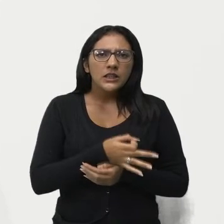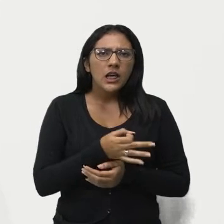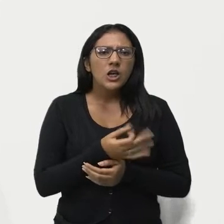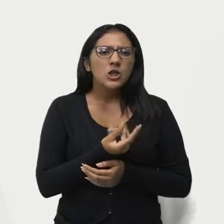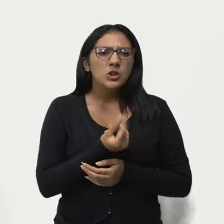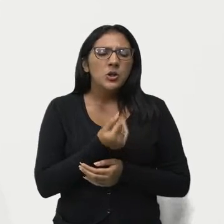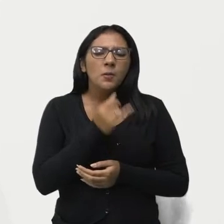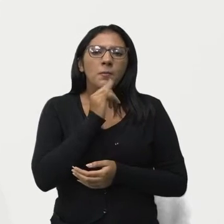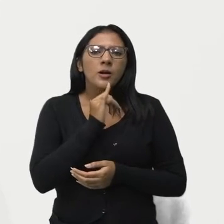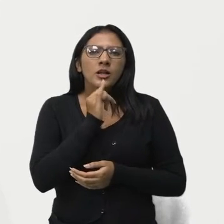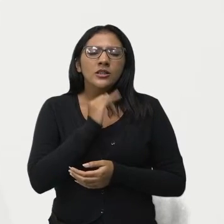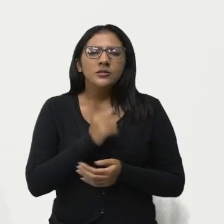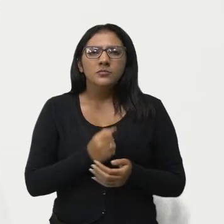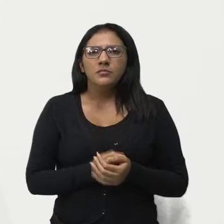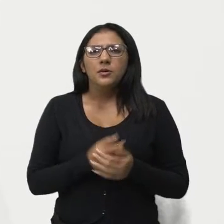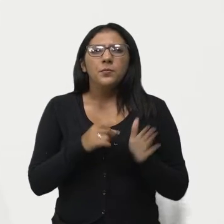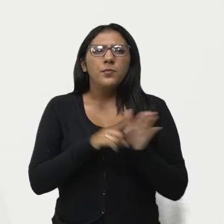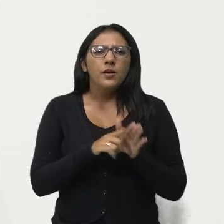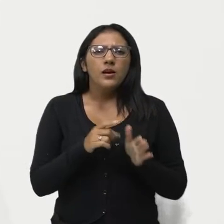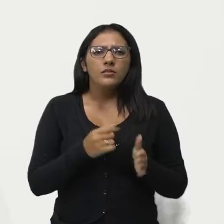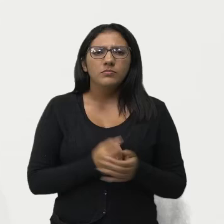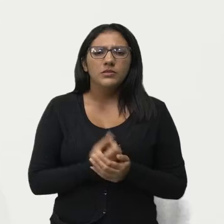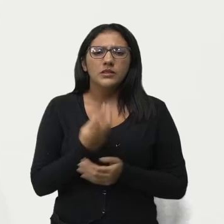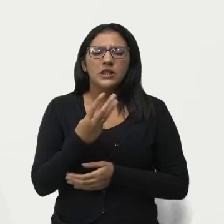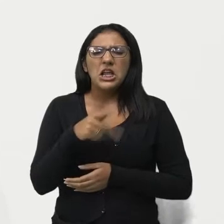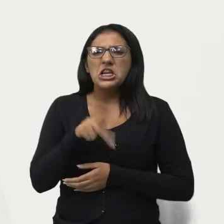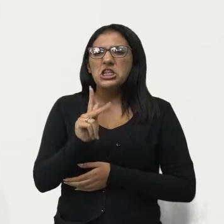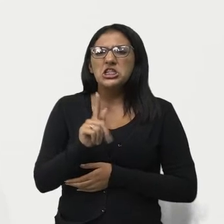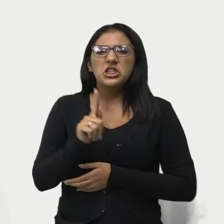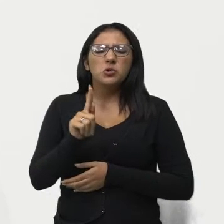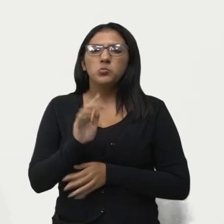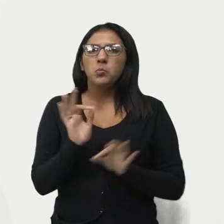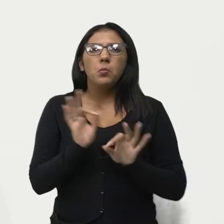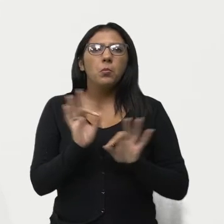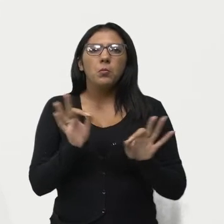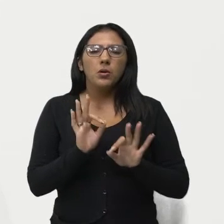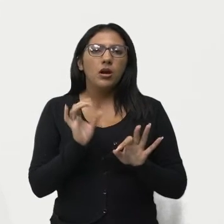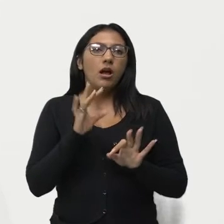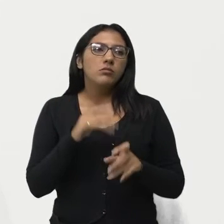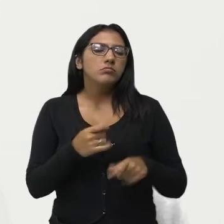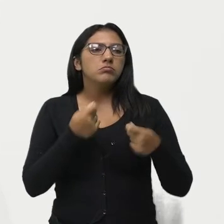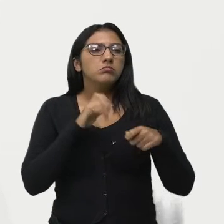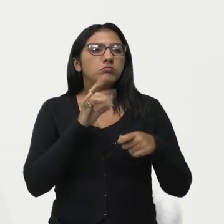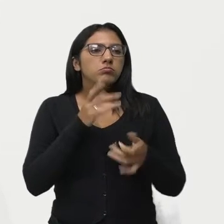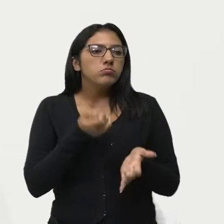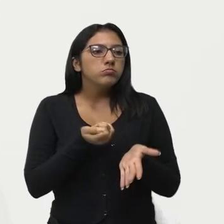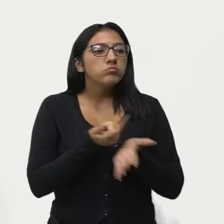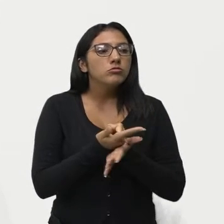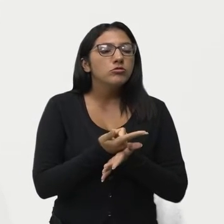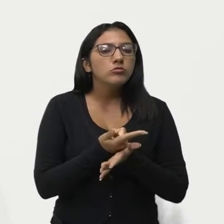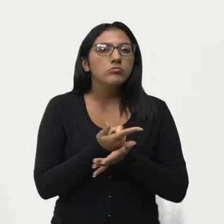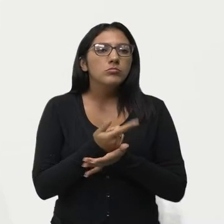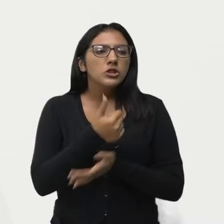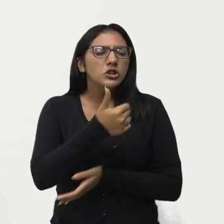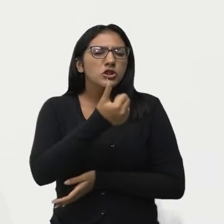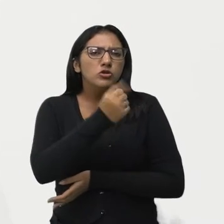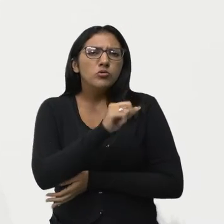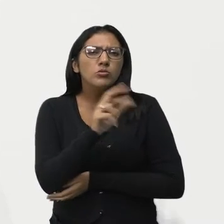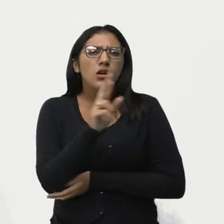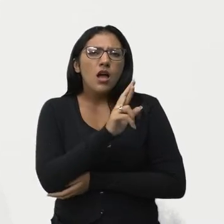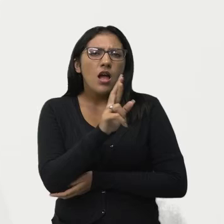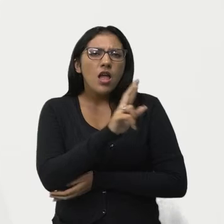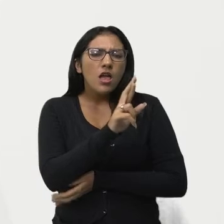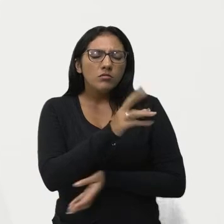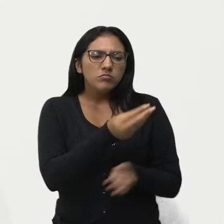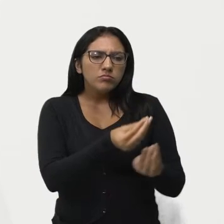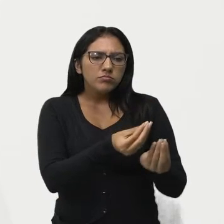me veja aí 3 quilos de carne, ele não falou isso, ele falou, eu preciso que você me dê R$18,